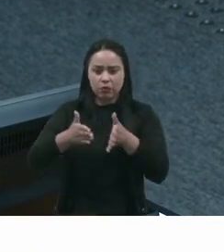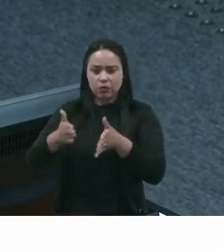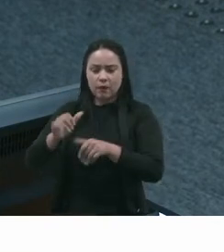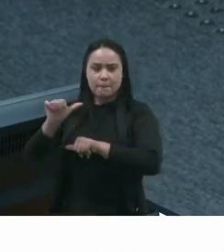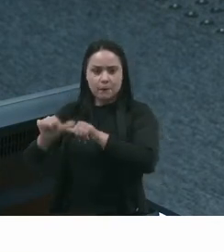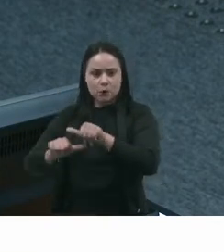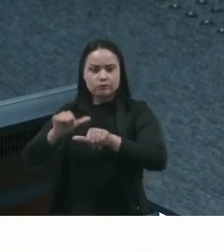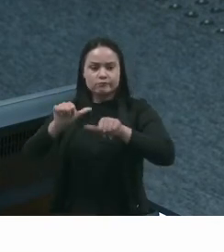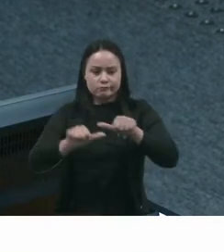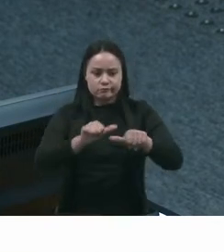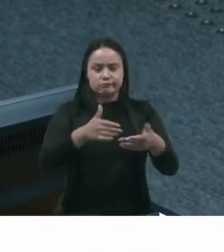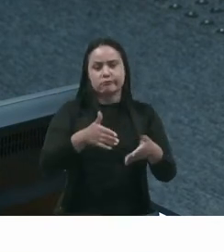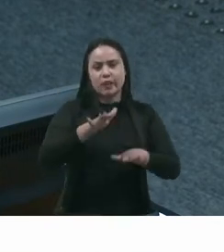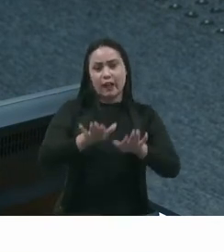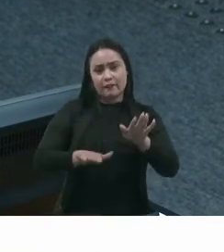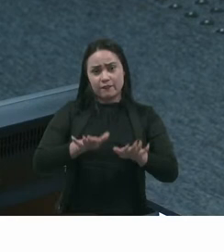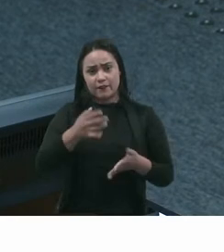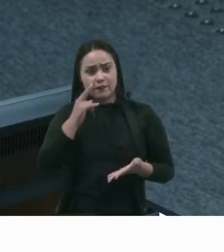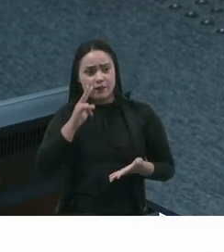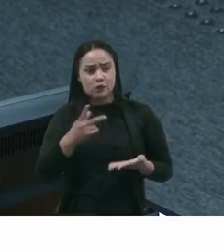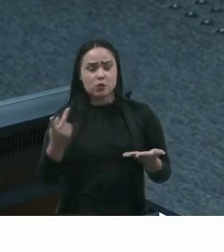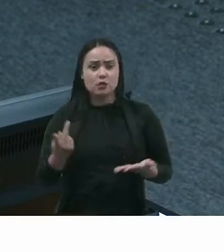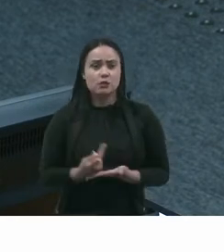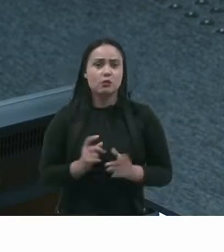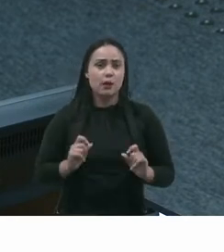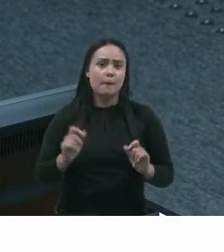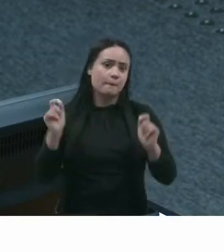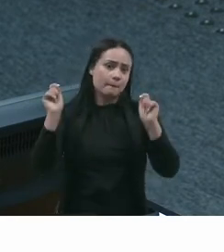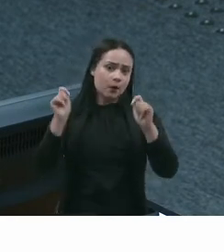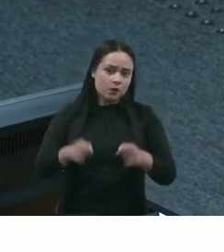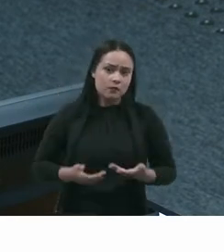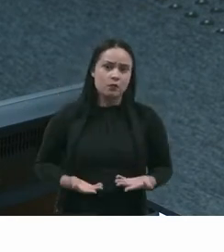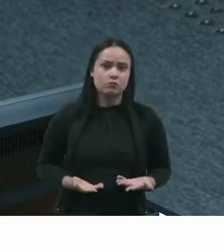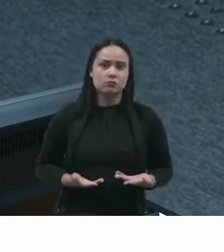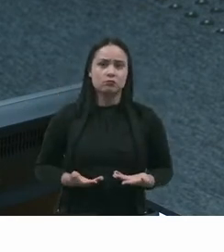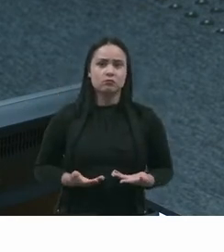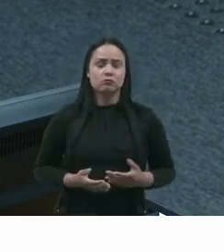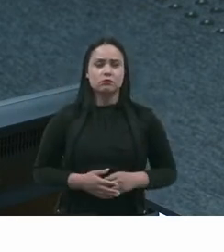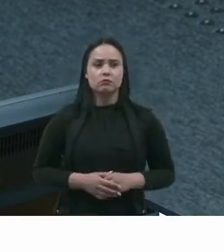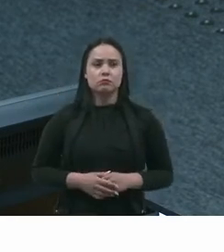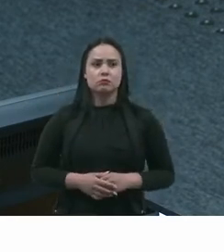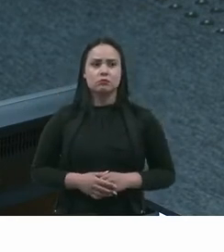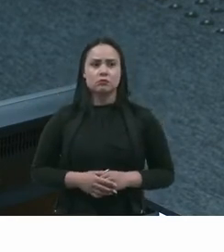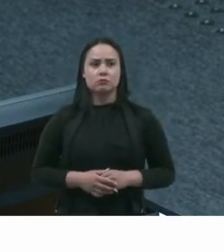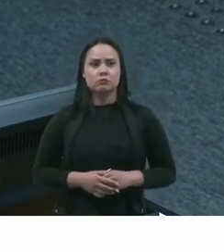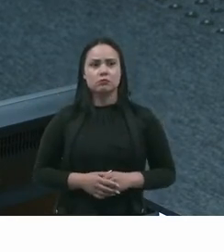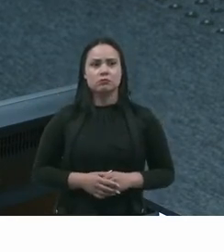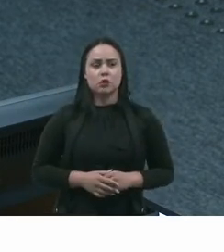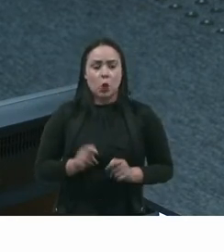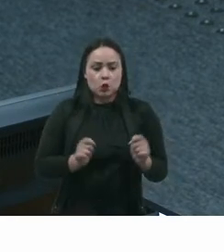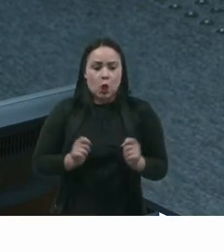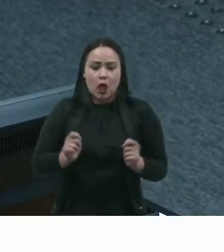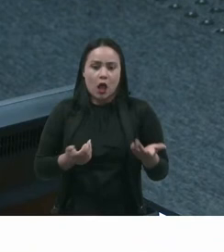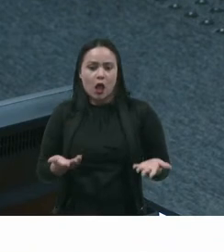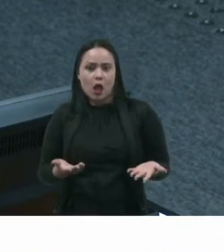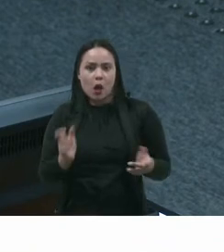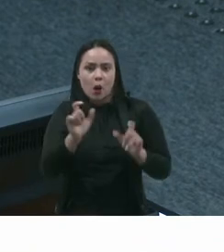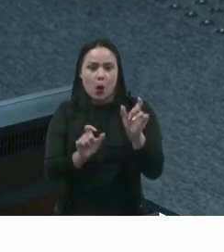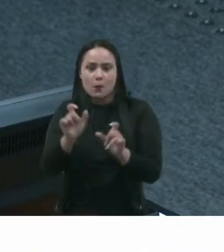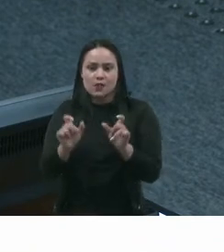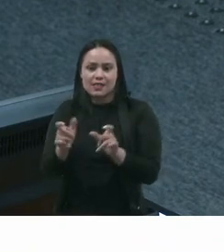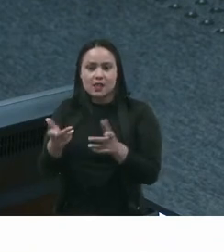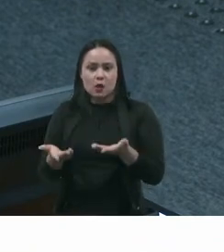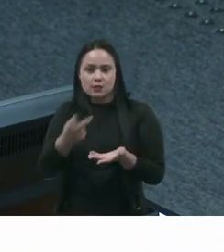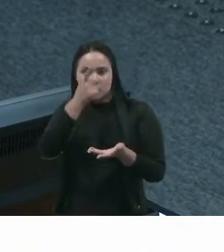os tempos, por vezes, nós vemos situações em que seria possível, em tese, manipular a composição deste